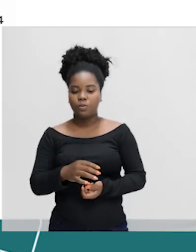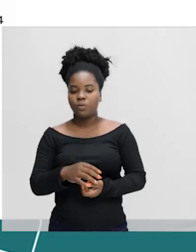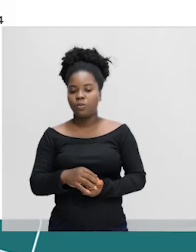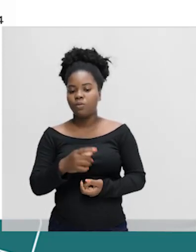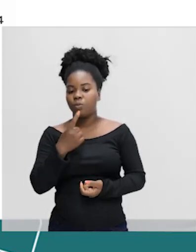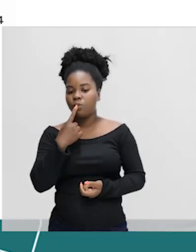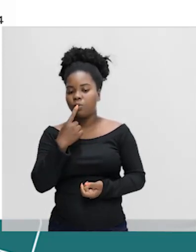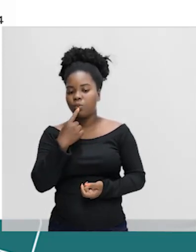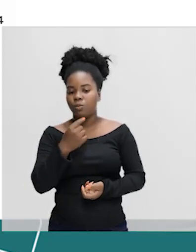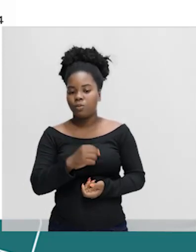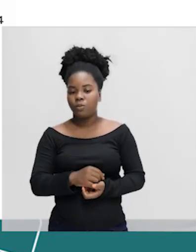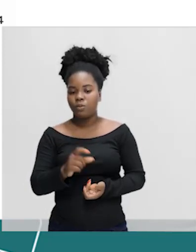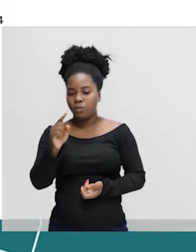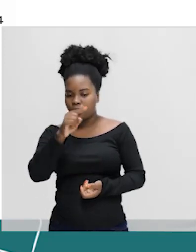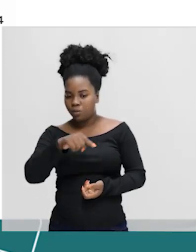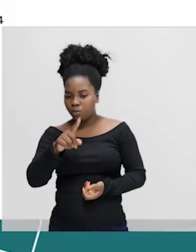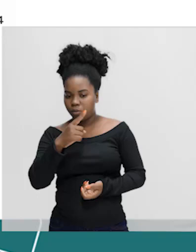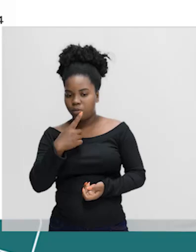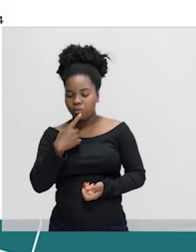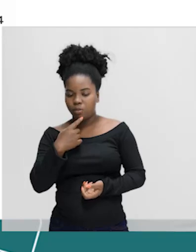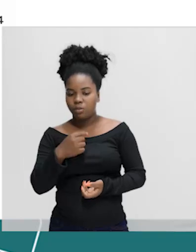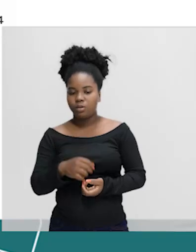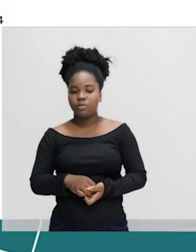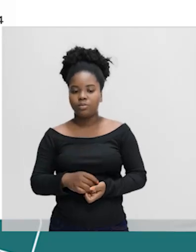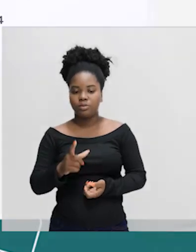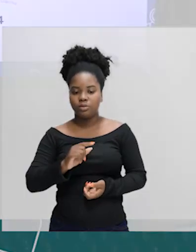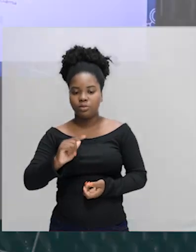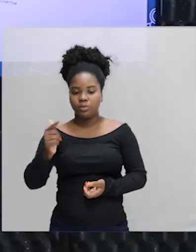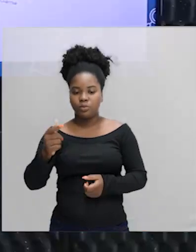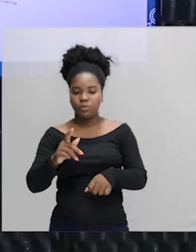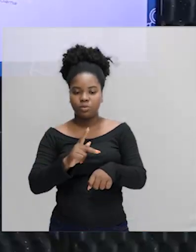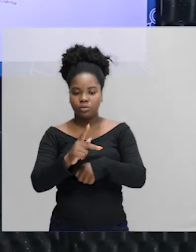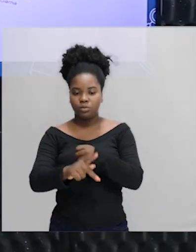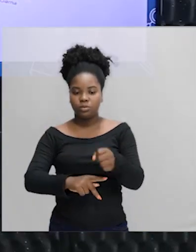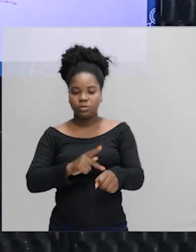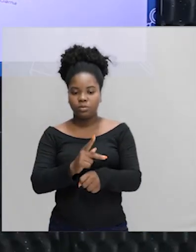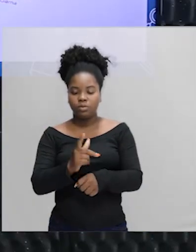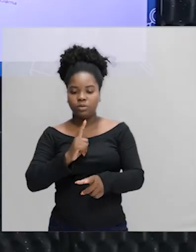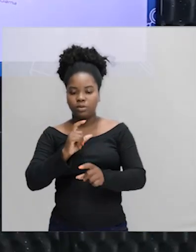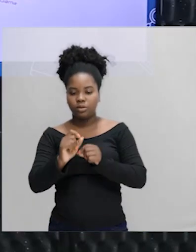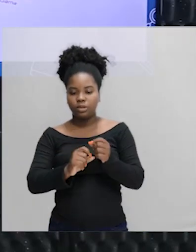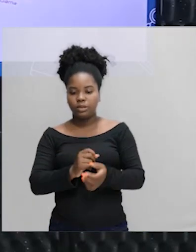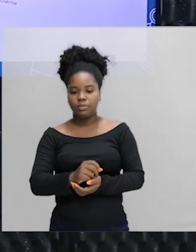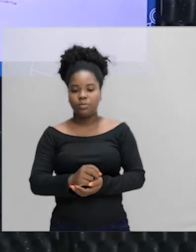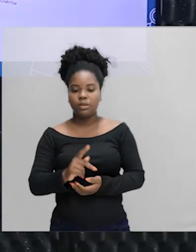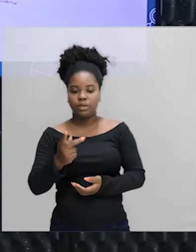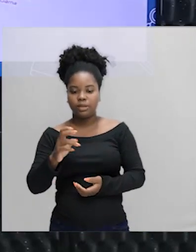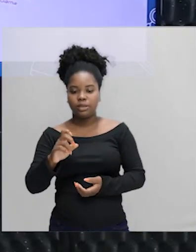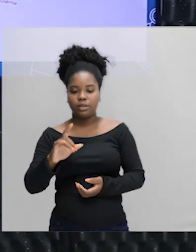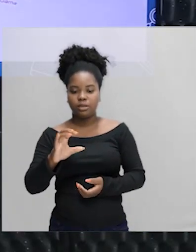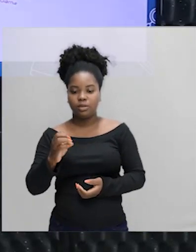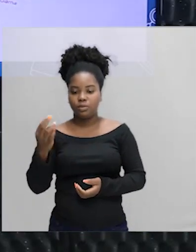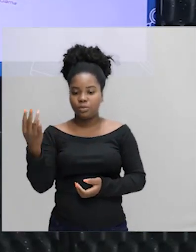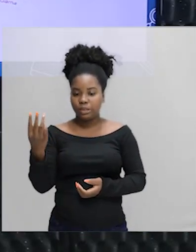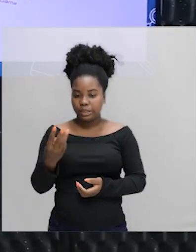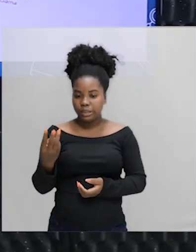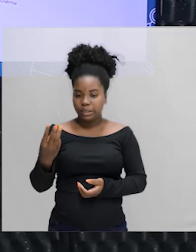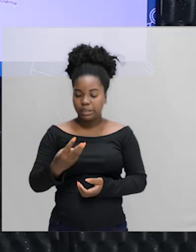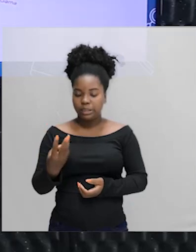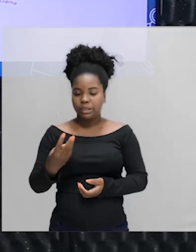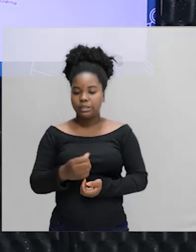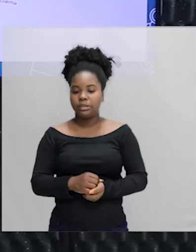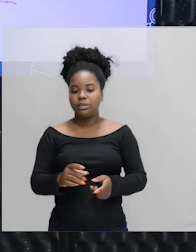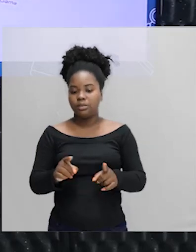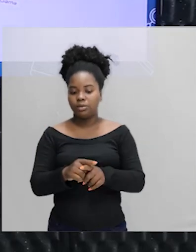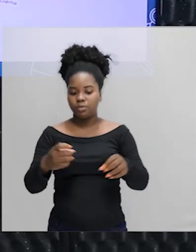Então o deutério ele vai se chocar com outro próton e nós temos a formação do hélio 3. E esse hélio 3 se choca,